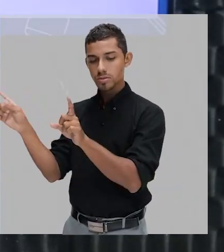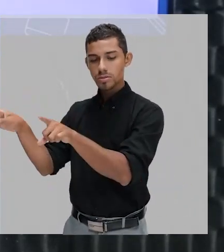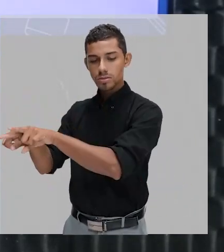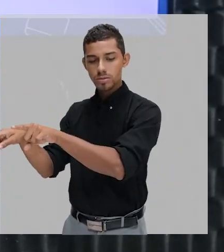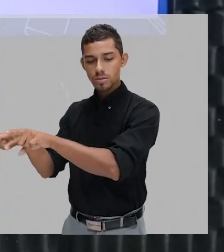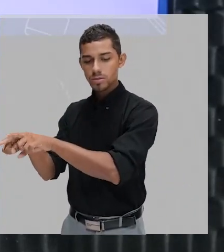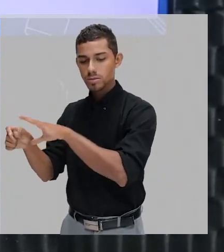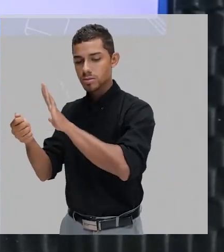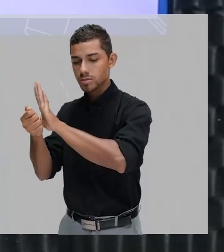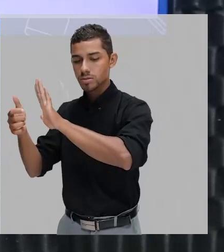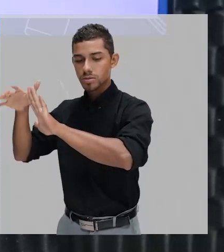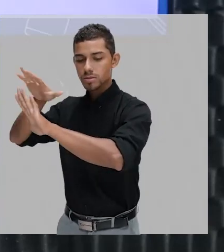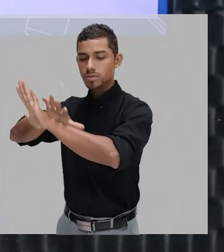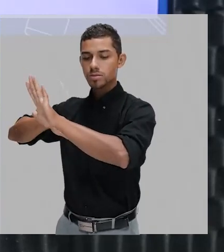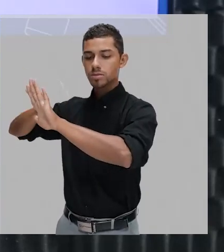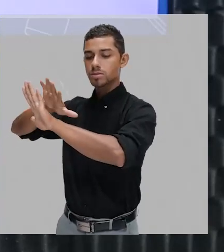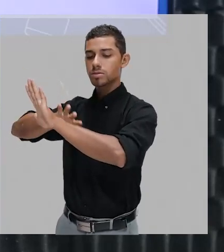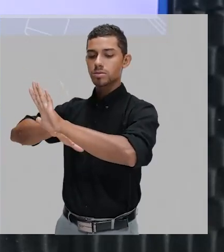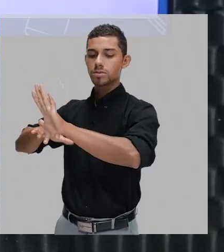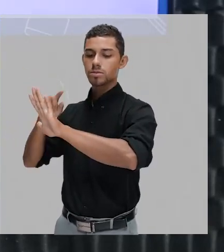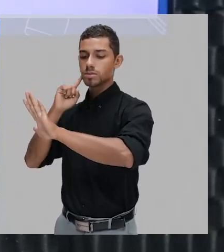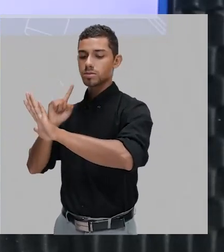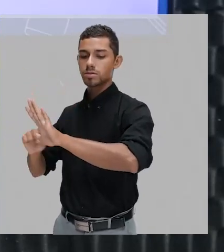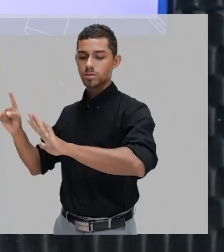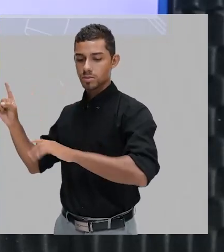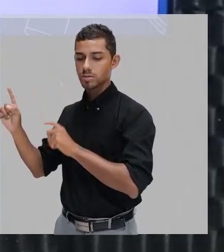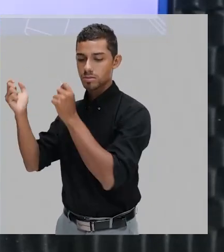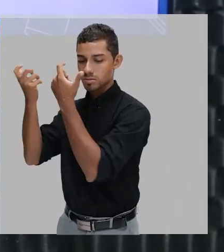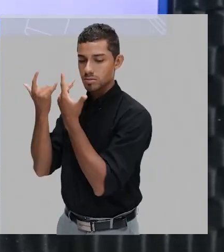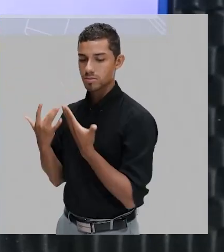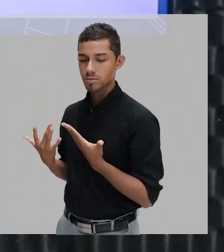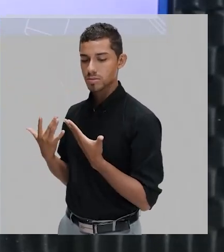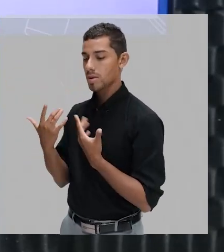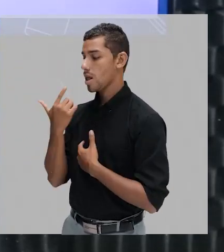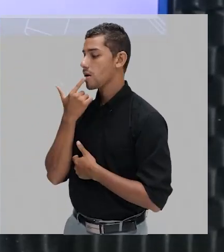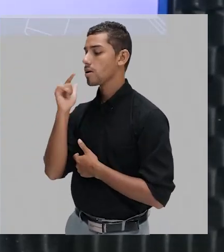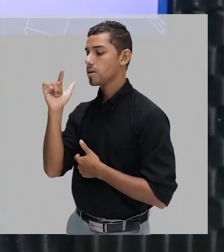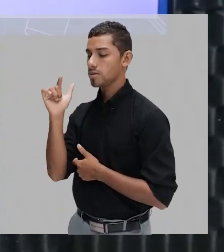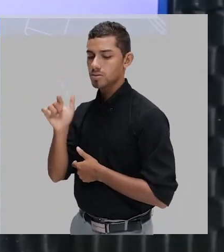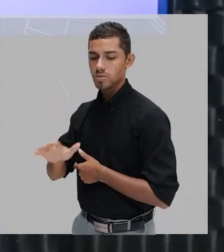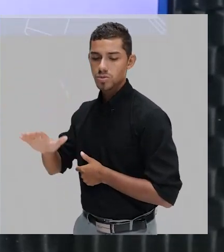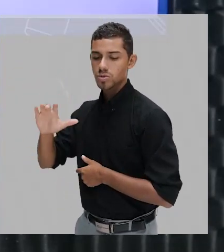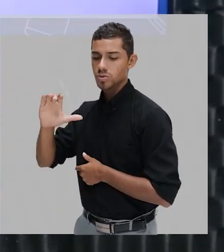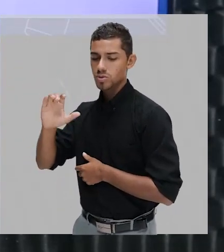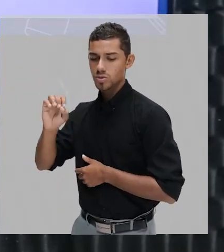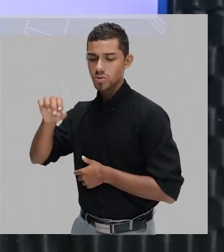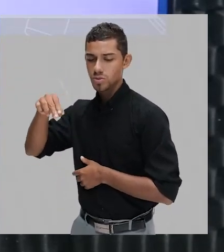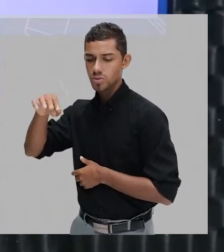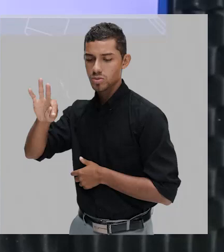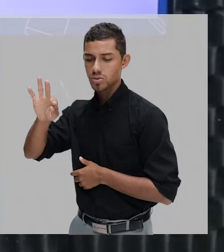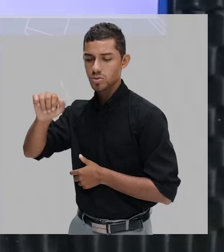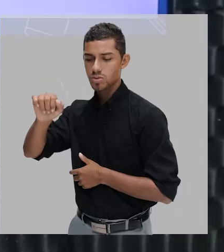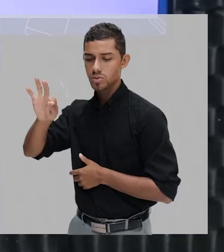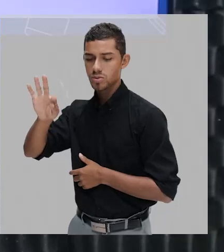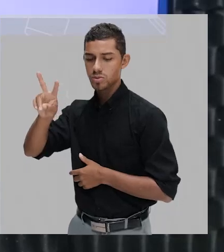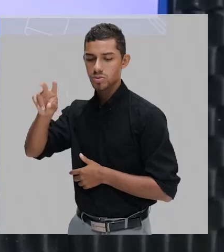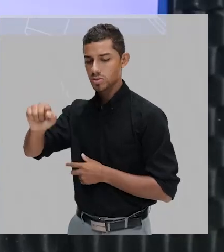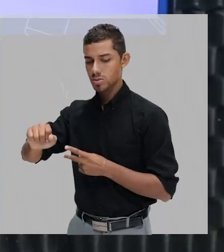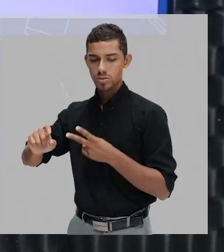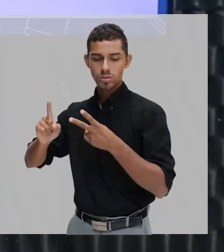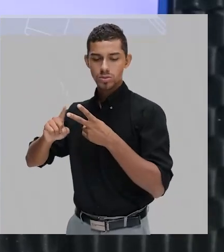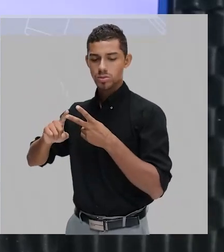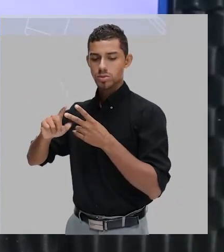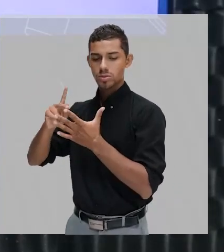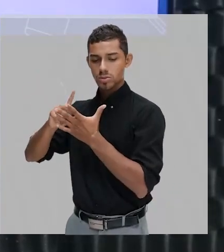aula específica só sobre figuras de linguagem, para tratar mais dessa linguagem conotativa, dessa linguagem no sentido